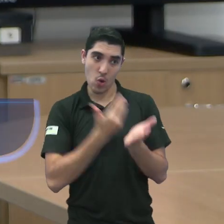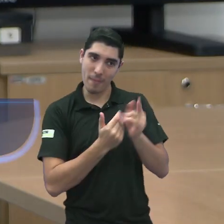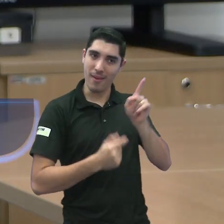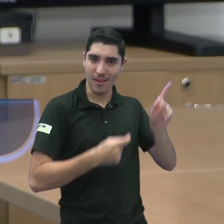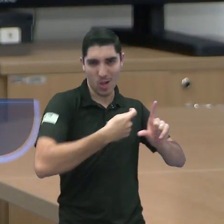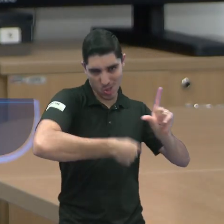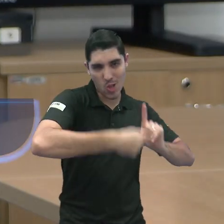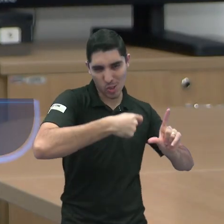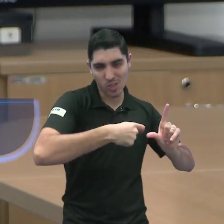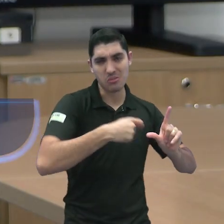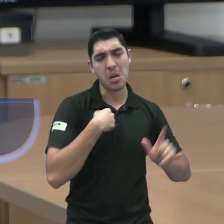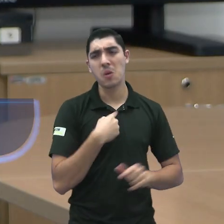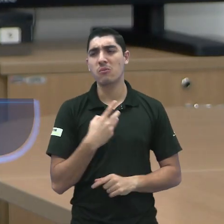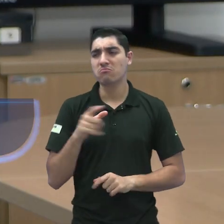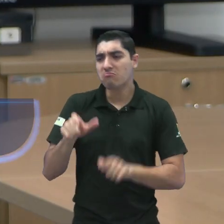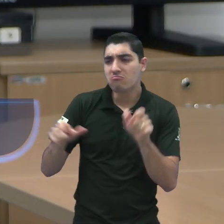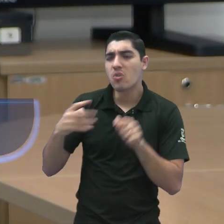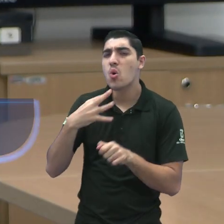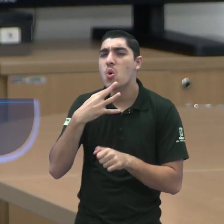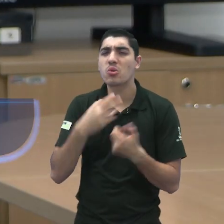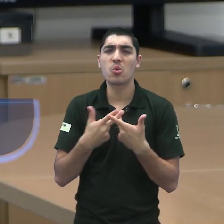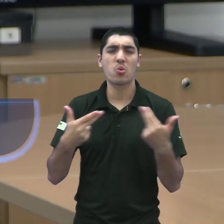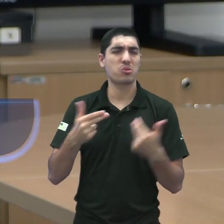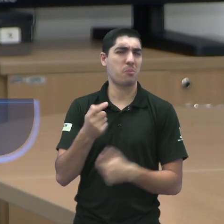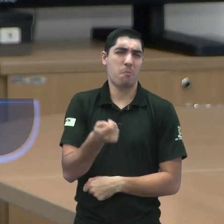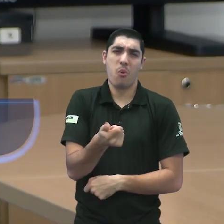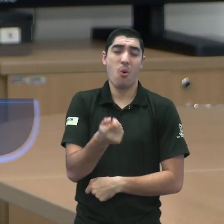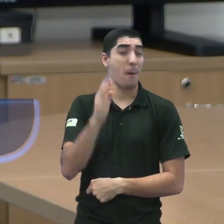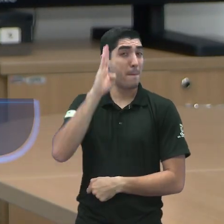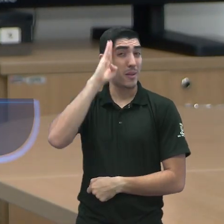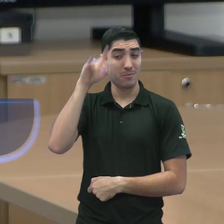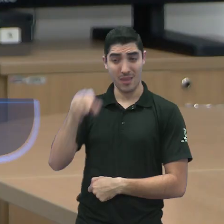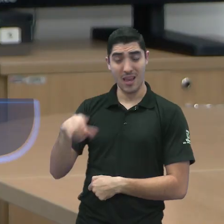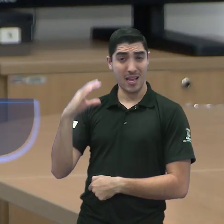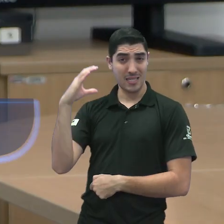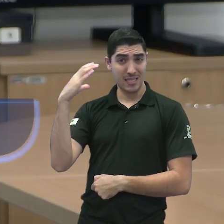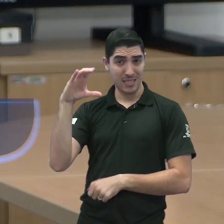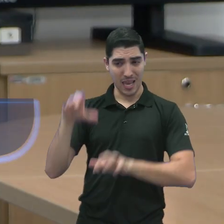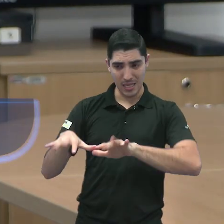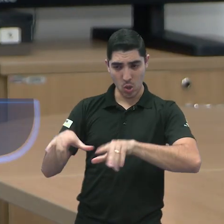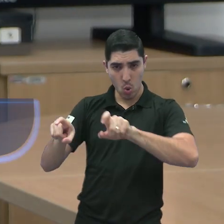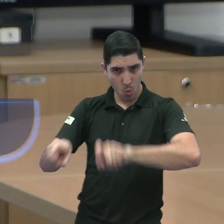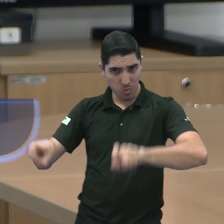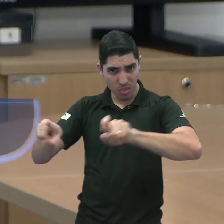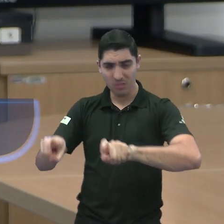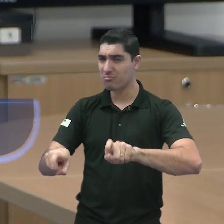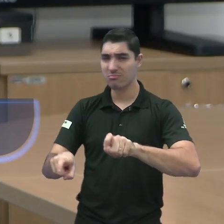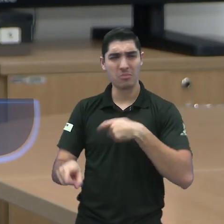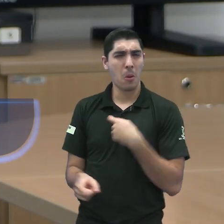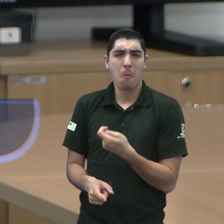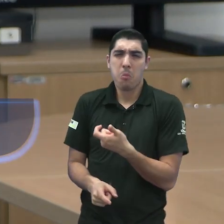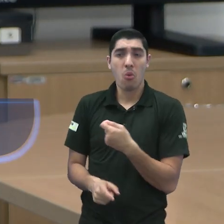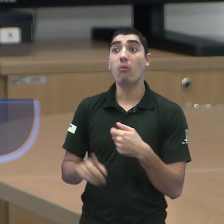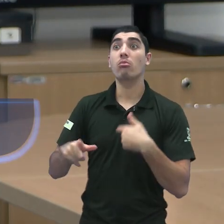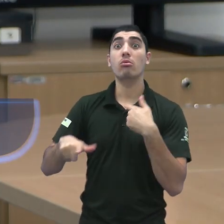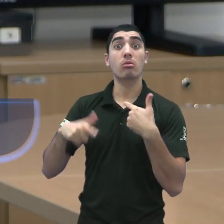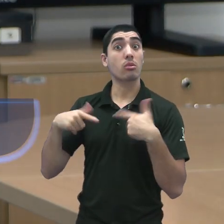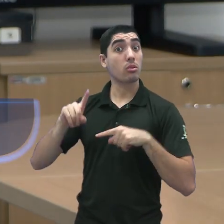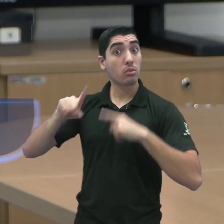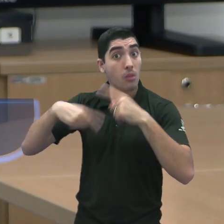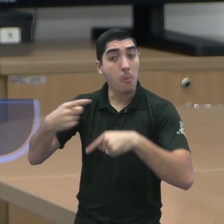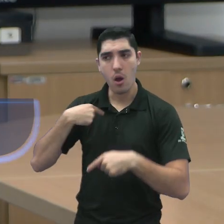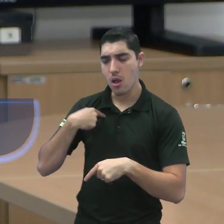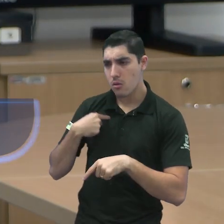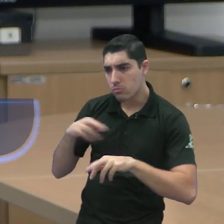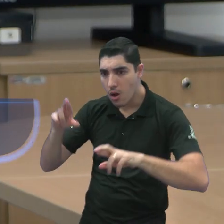né? E conhecia poucas coisas, principalmente a área da ciência da computação. Eu tive uma evolução muito grande